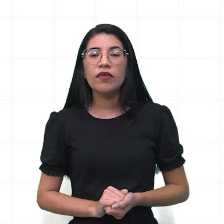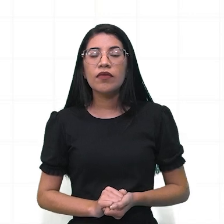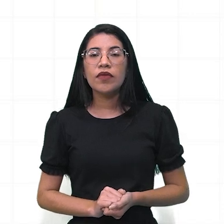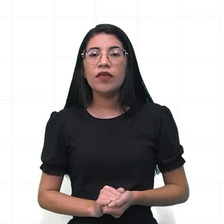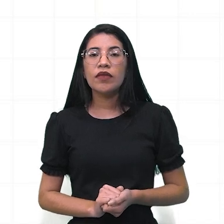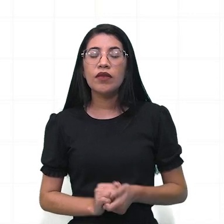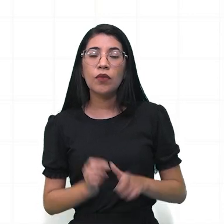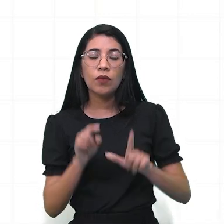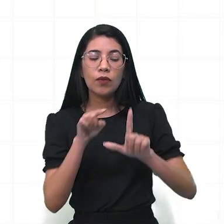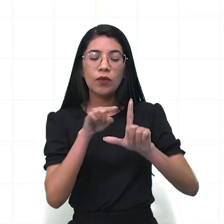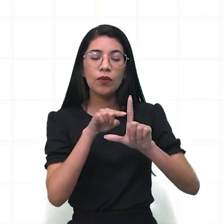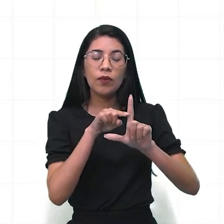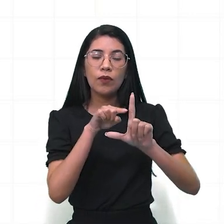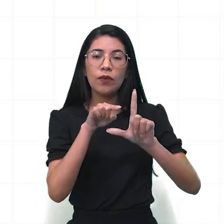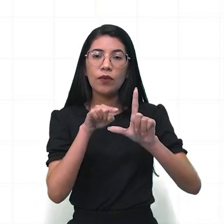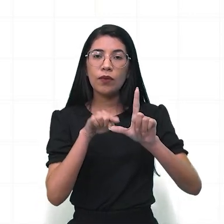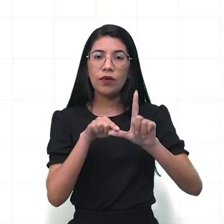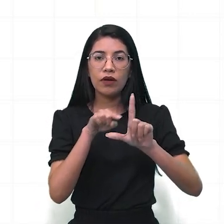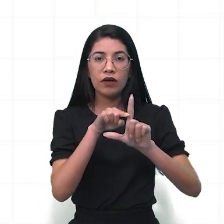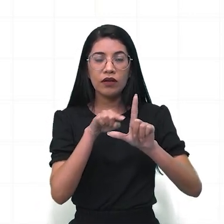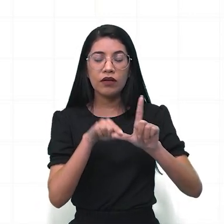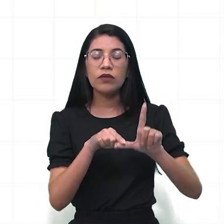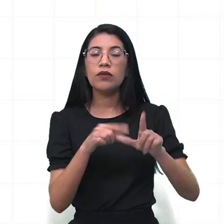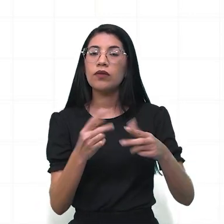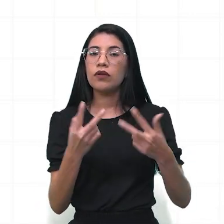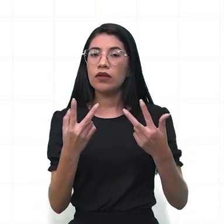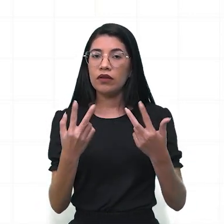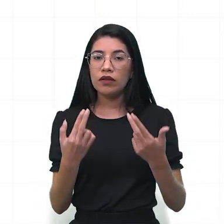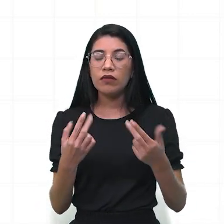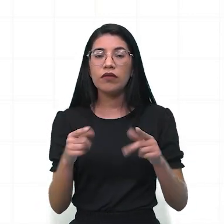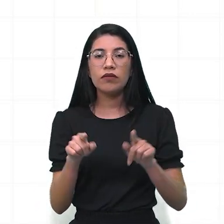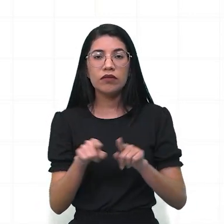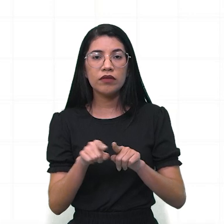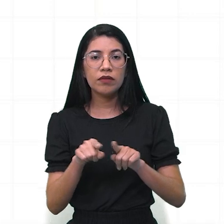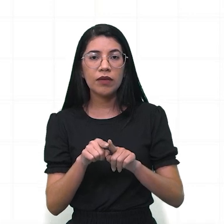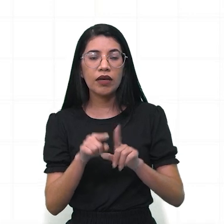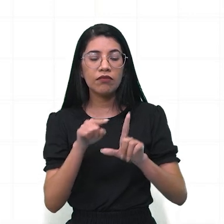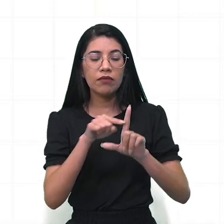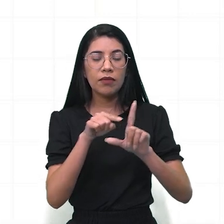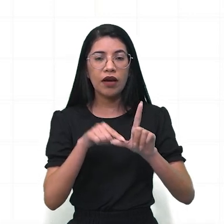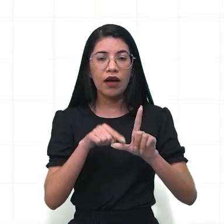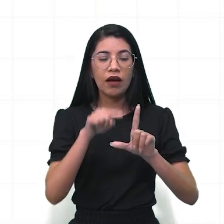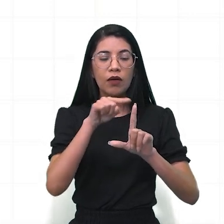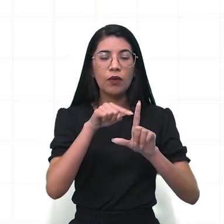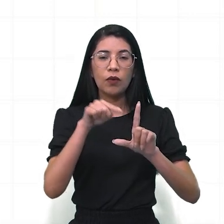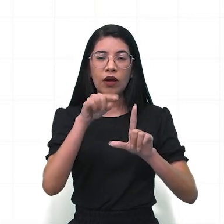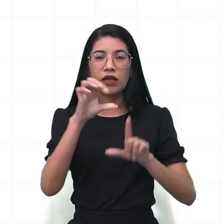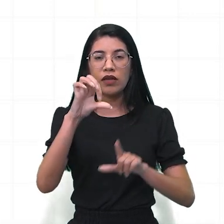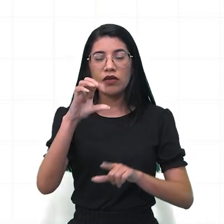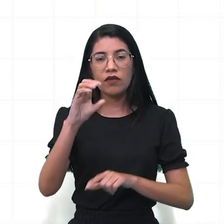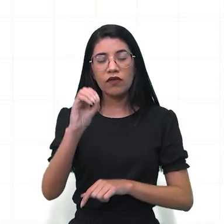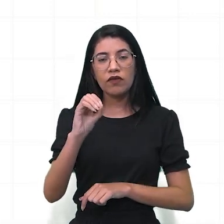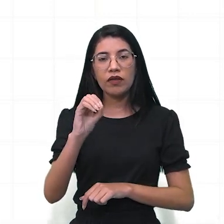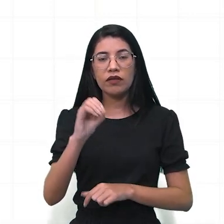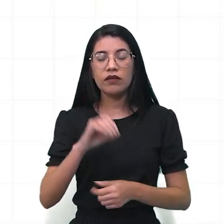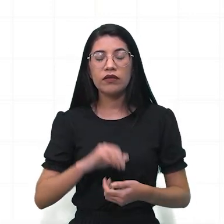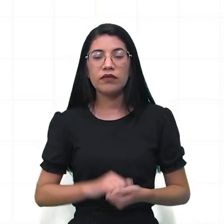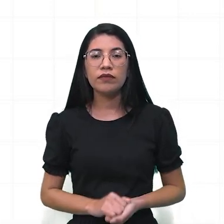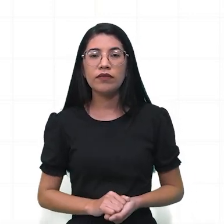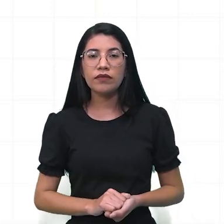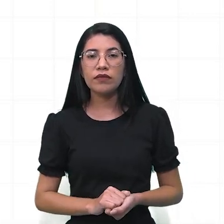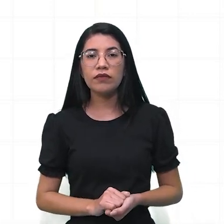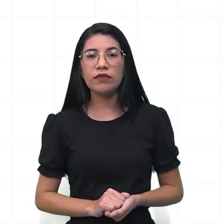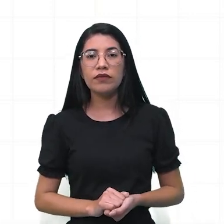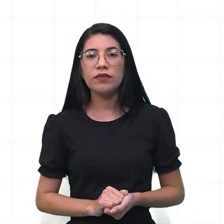ângulos aqui dentro, eles são iguais, ou seja, todos têm 90 graus,